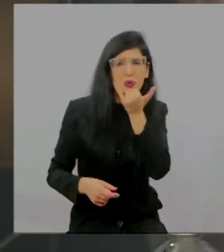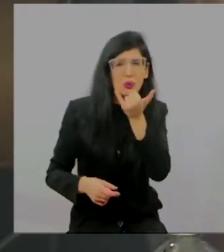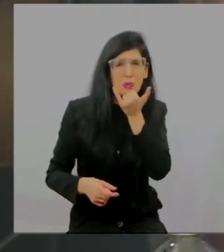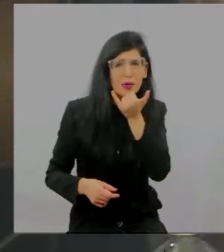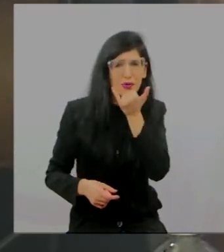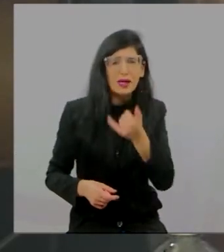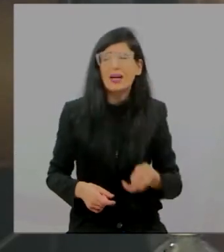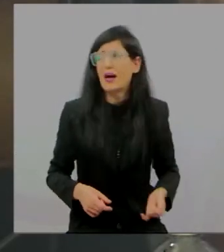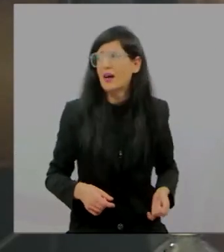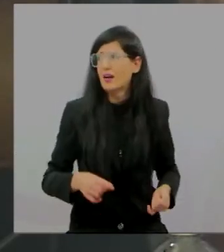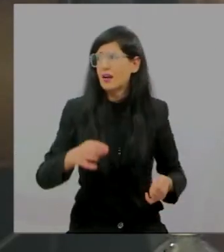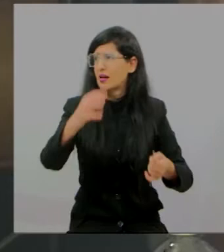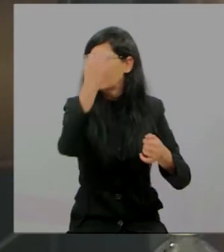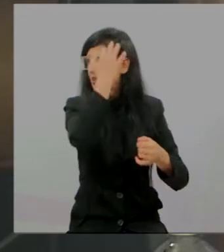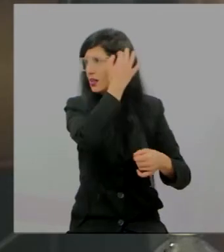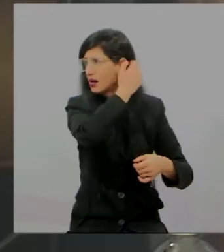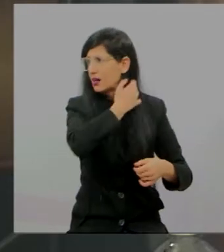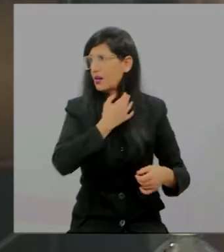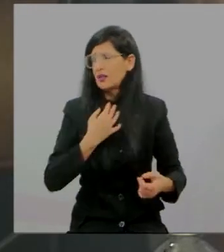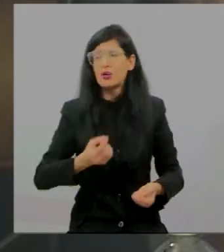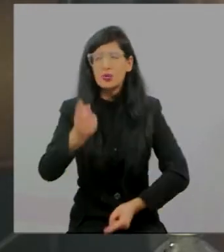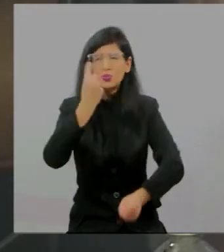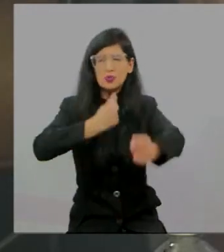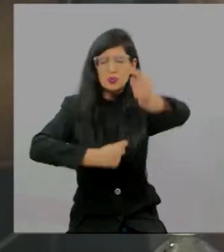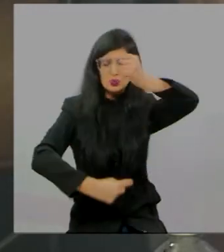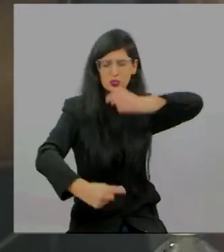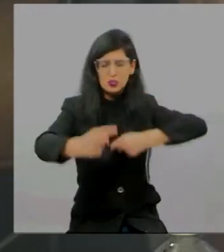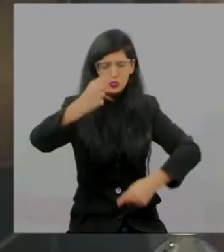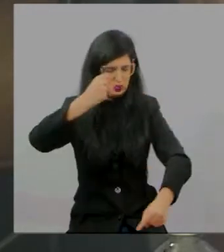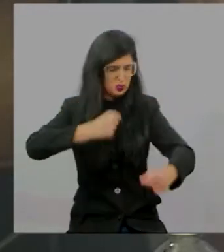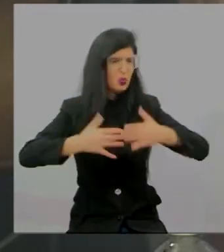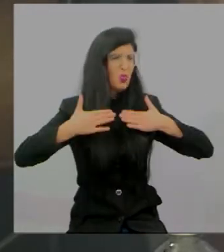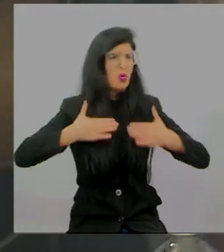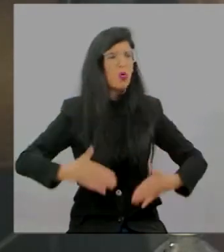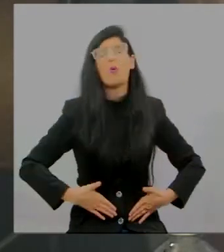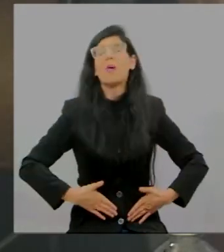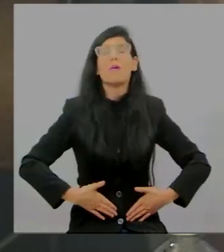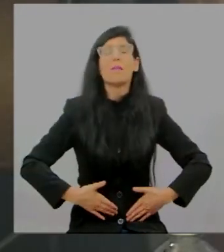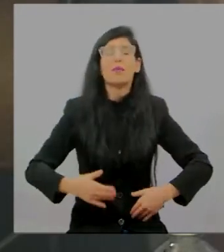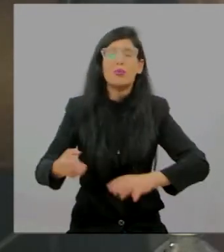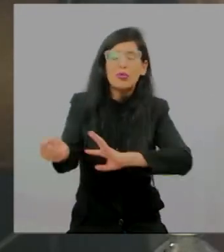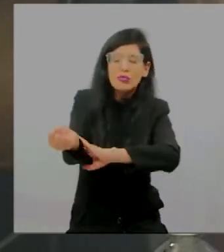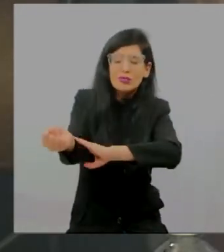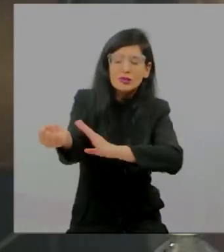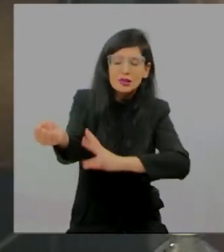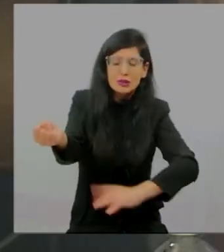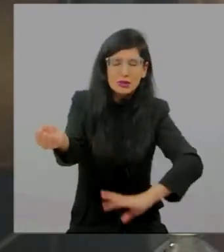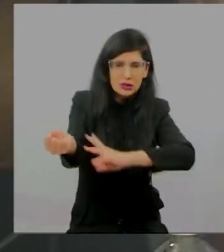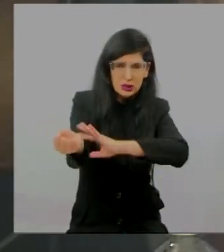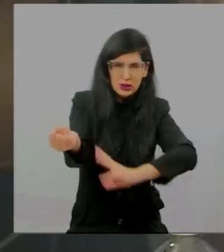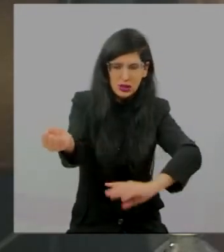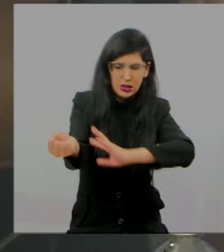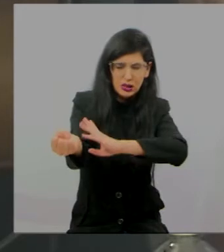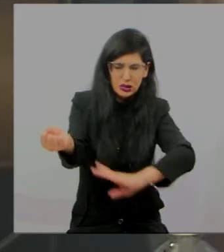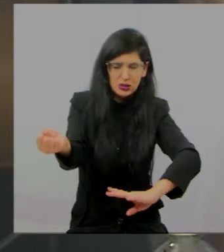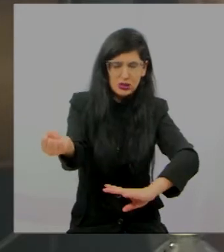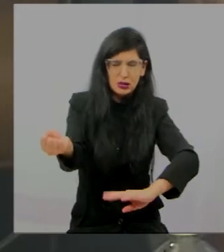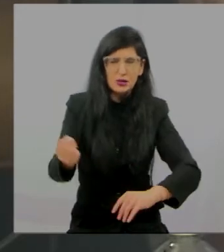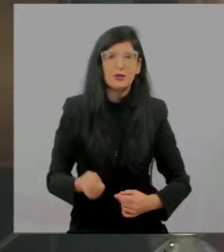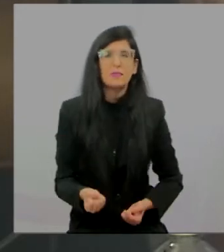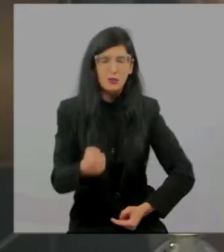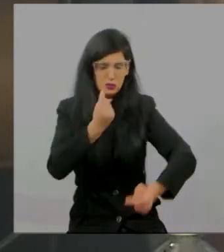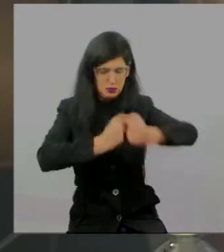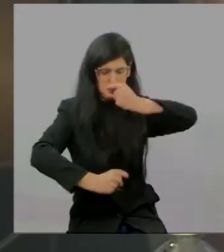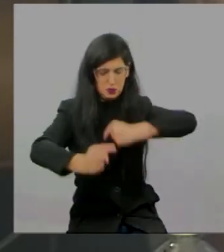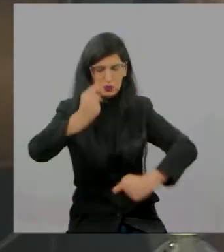direito constitucional à saúde, ser constantemente violado. E na casa aqui nós temos 2 médicos que sabem